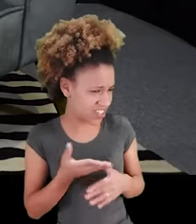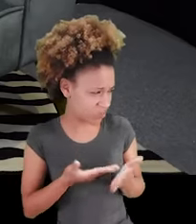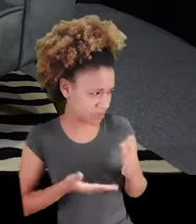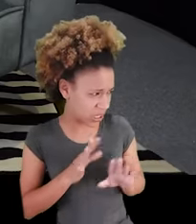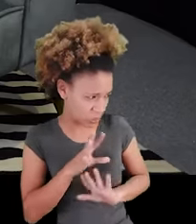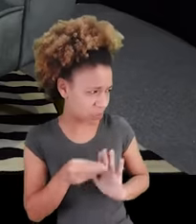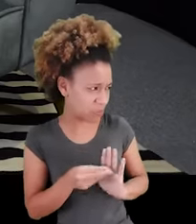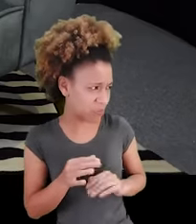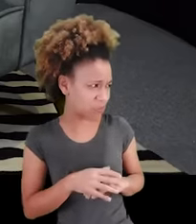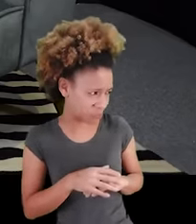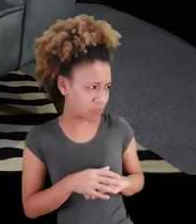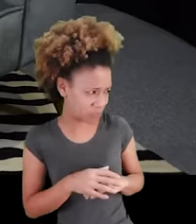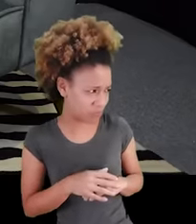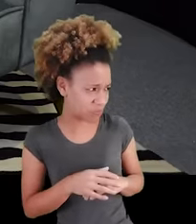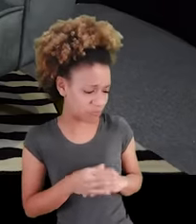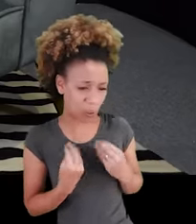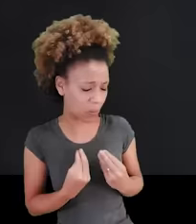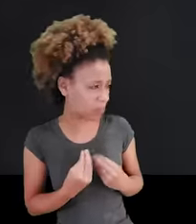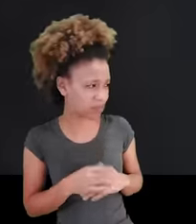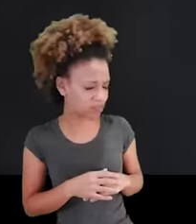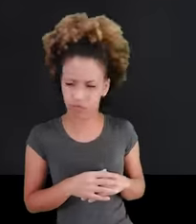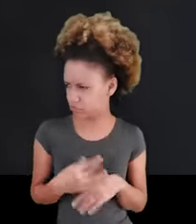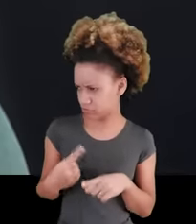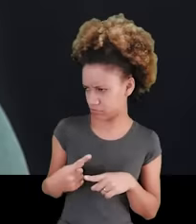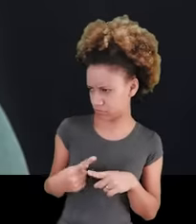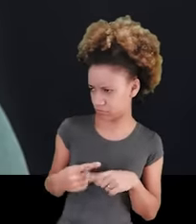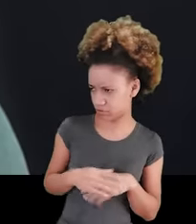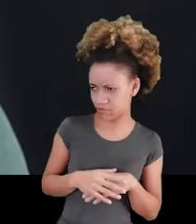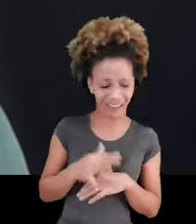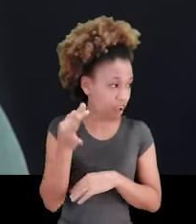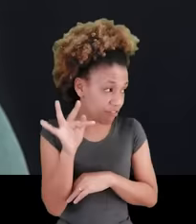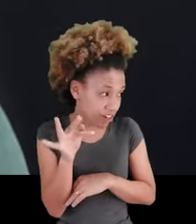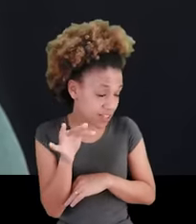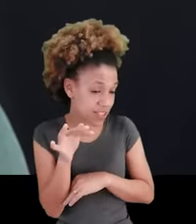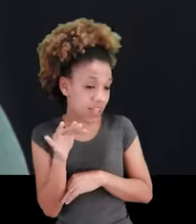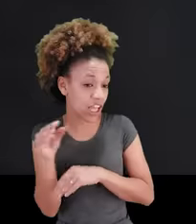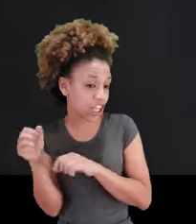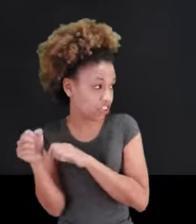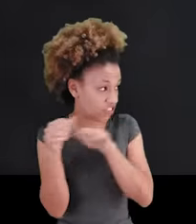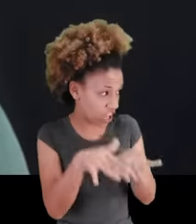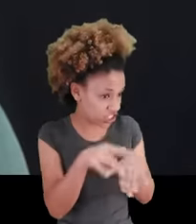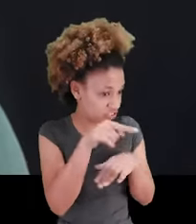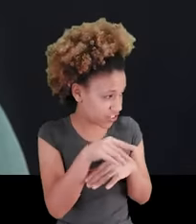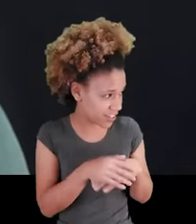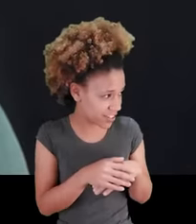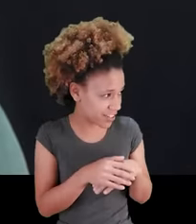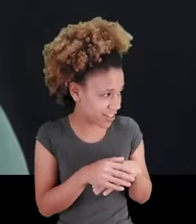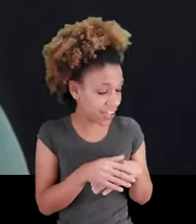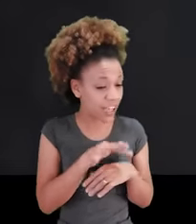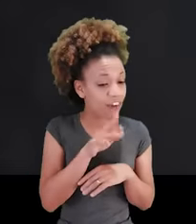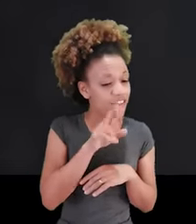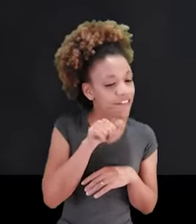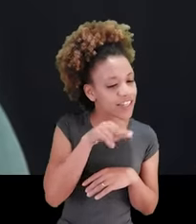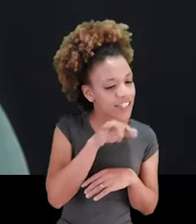perderam tudo. Falando disso, Max. Por quê? Porque a França invadiu vocês. Certo. Jogou a